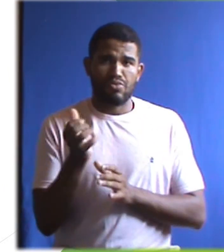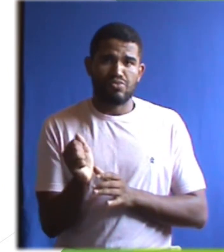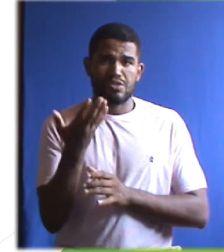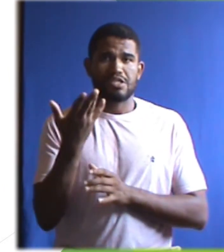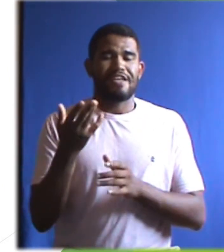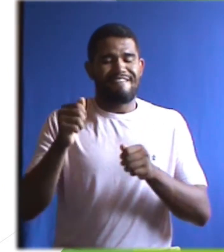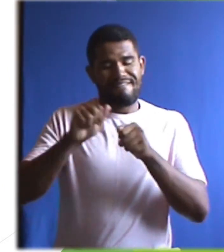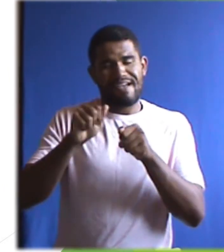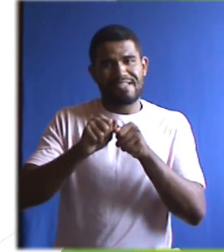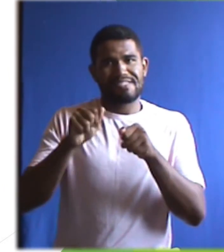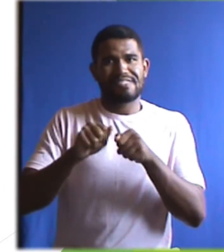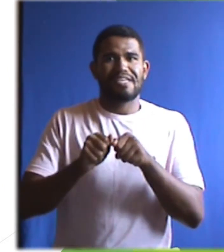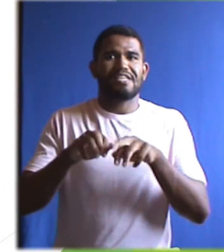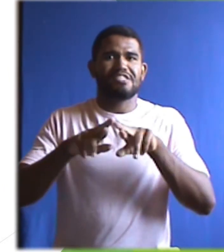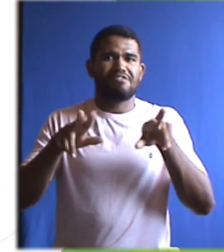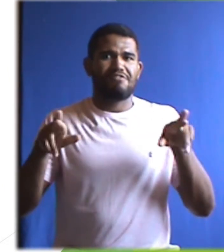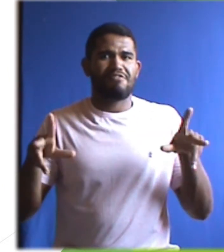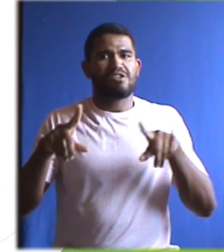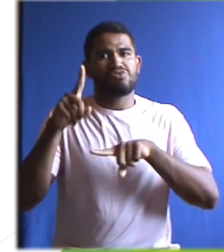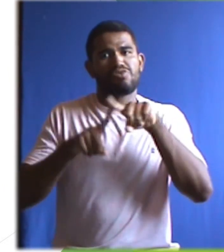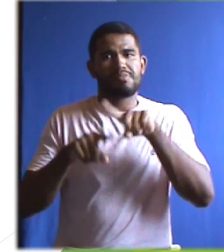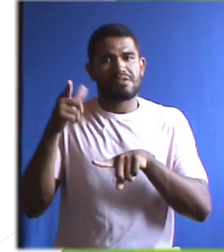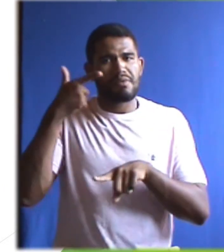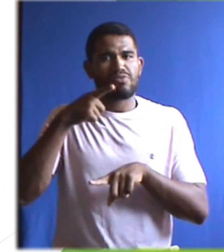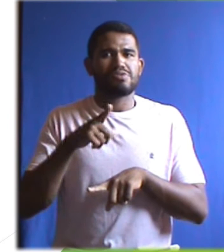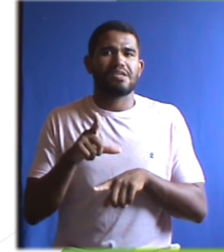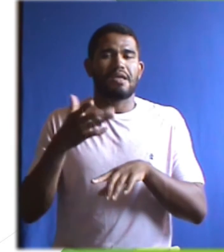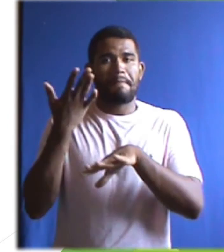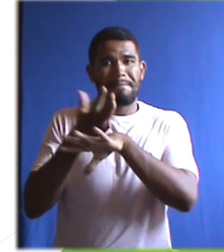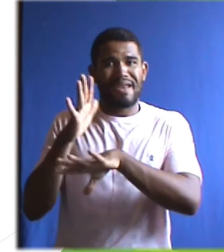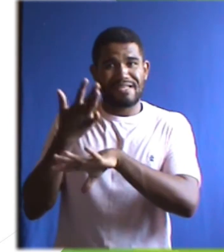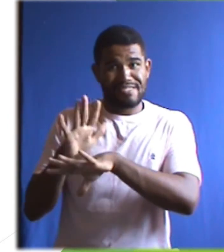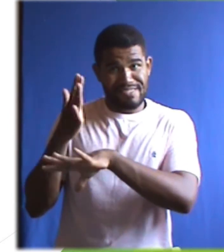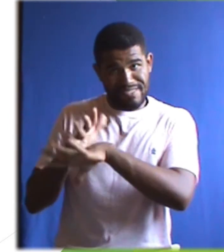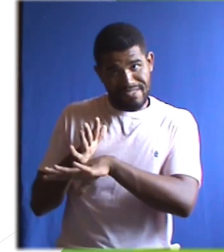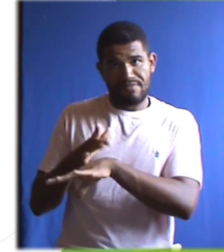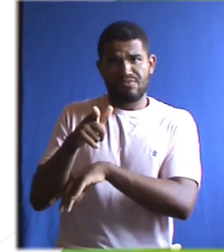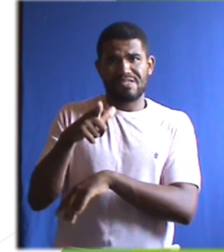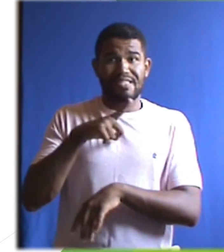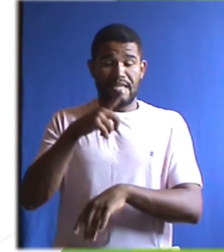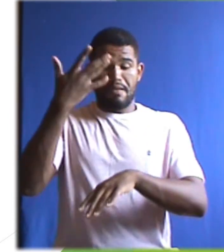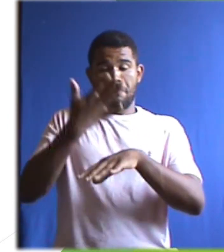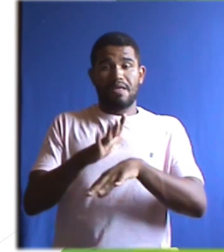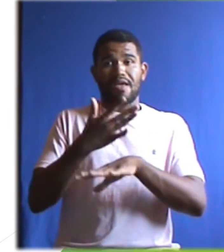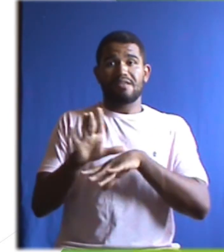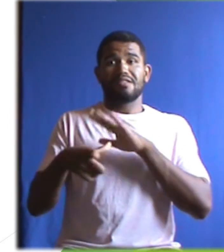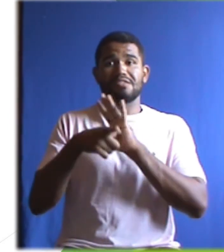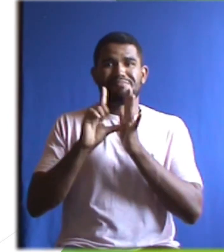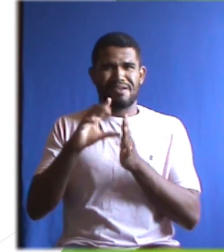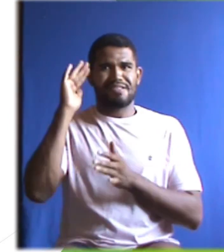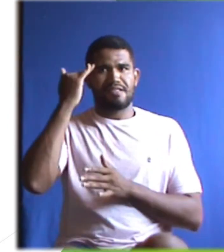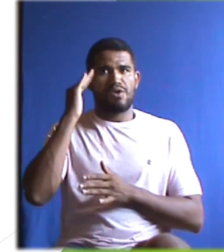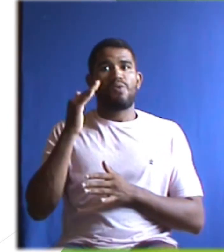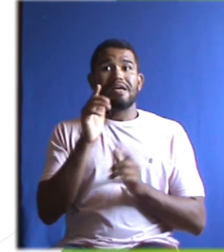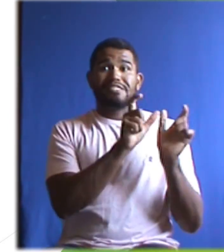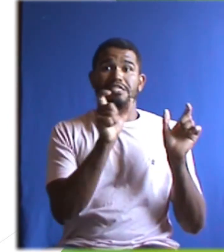consegue desenvolver, produzir, confeccionar esses itens para que você desenvolva essa técnica. Você tem prática